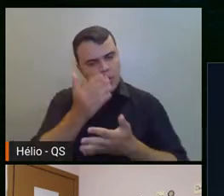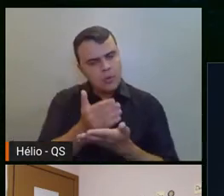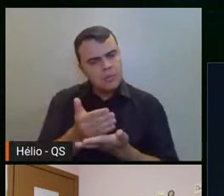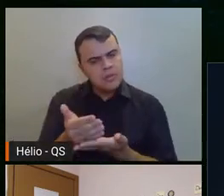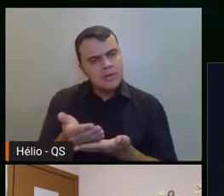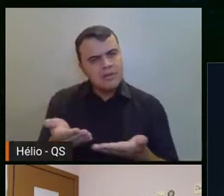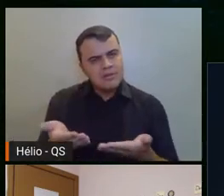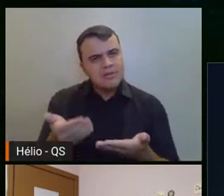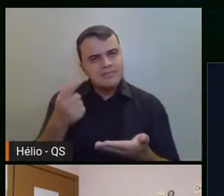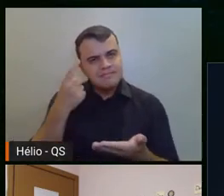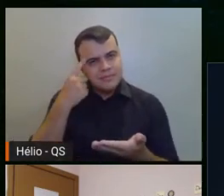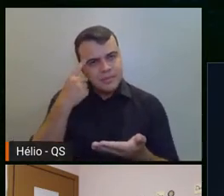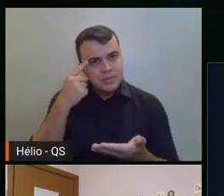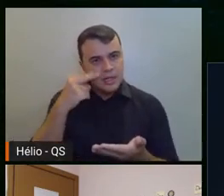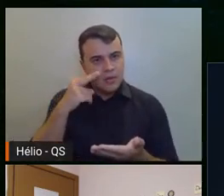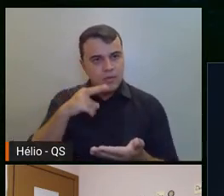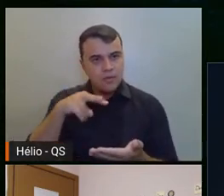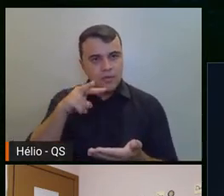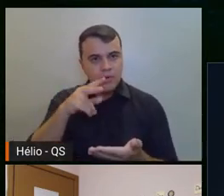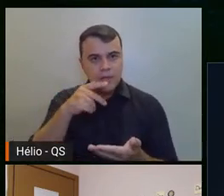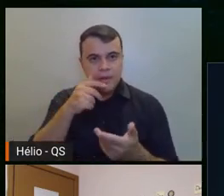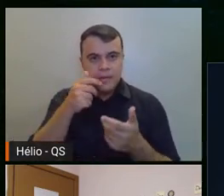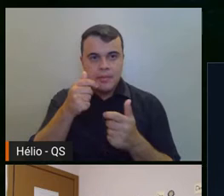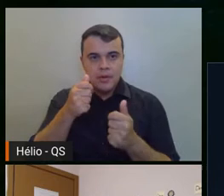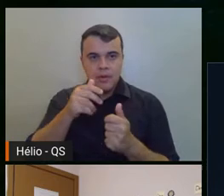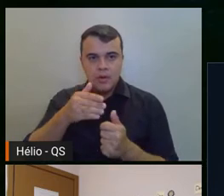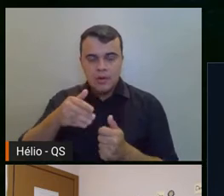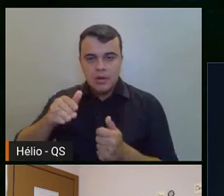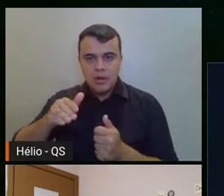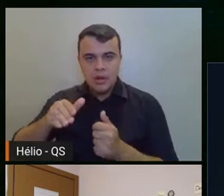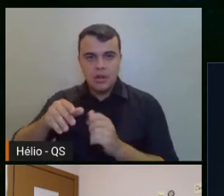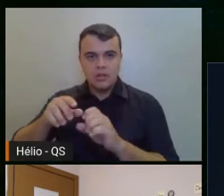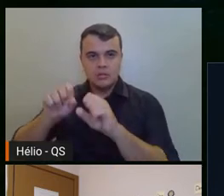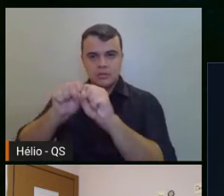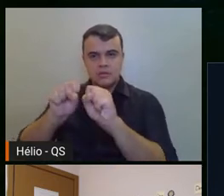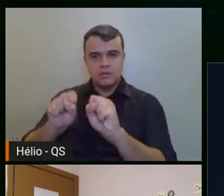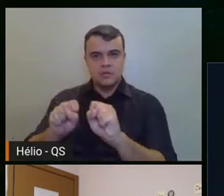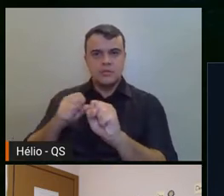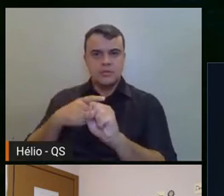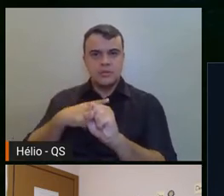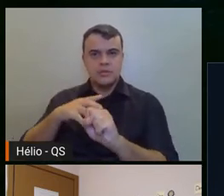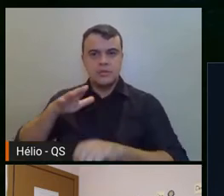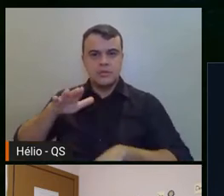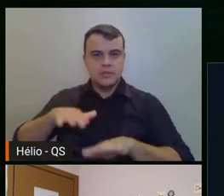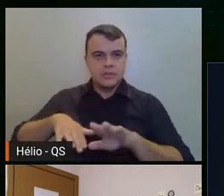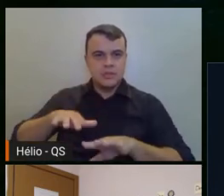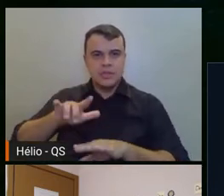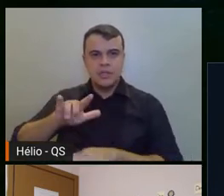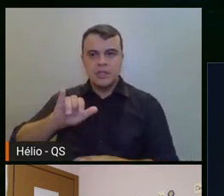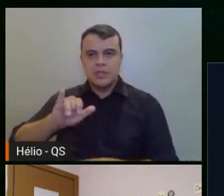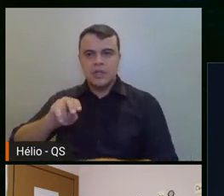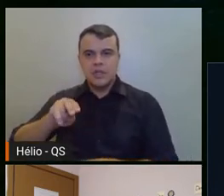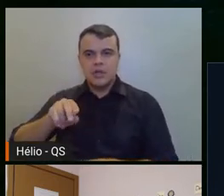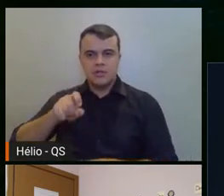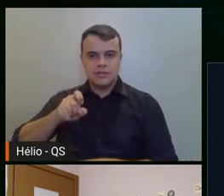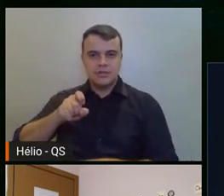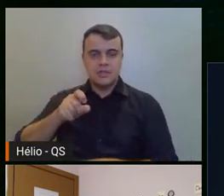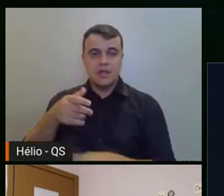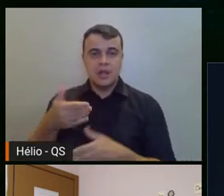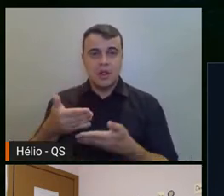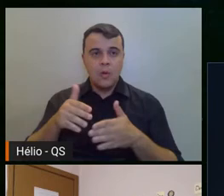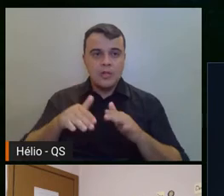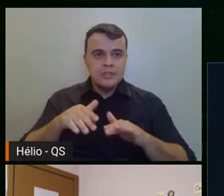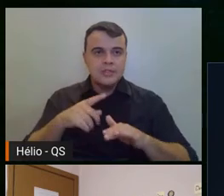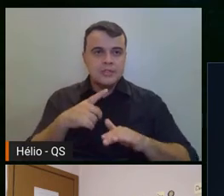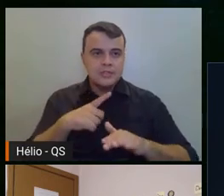aqui agora fala Poxa Felipe eu vi que a maioria da quando a gente vai para o lado do servidores essas coisas a gente mexe muito com Linux né É por isso que você